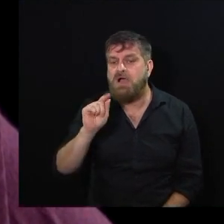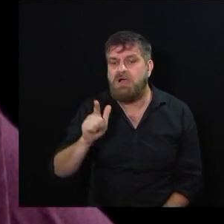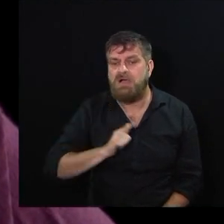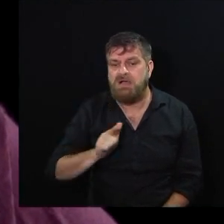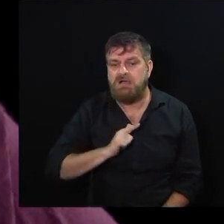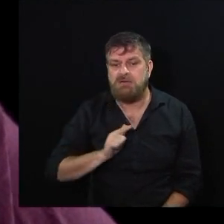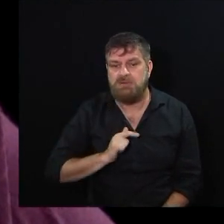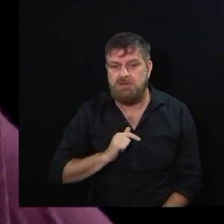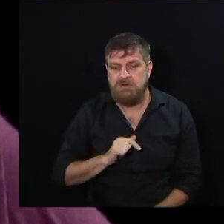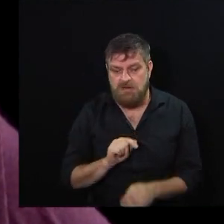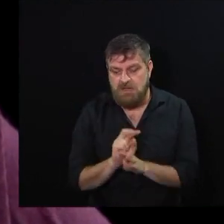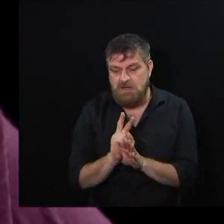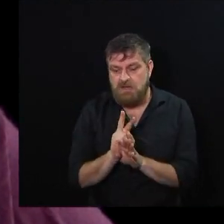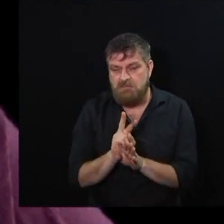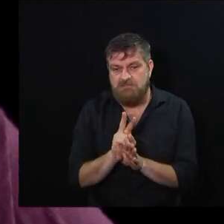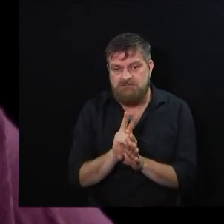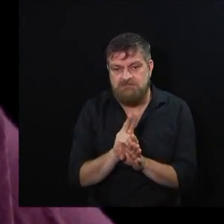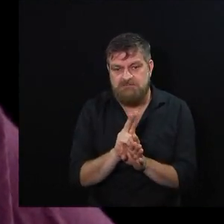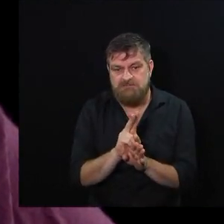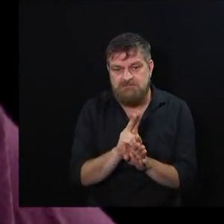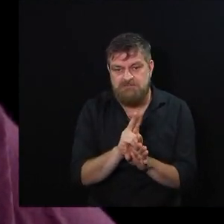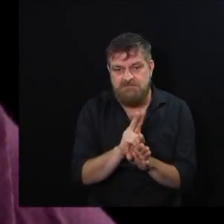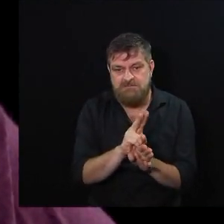formiguinha lava-pé.